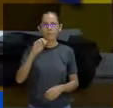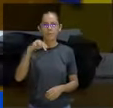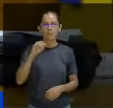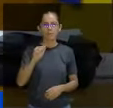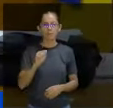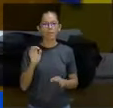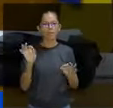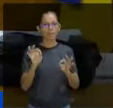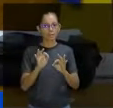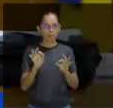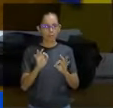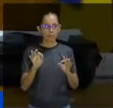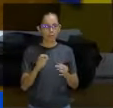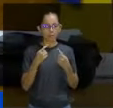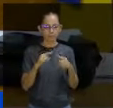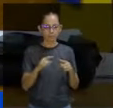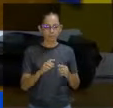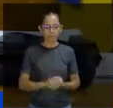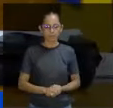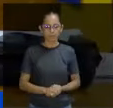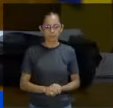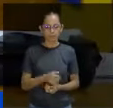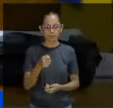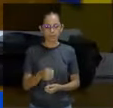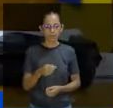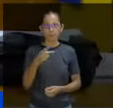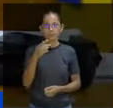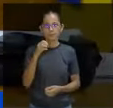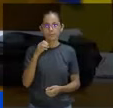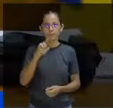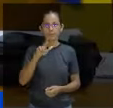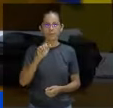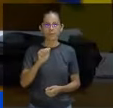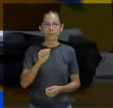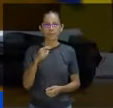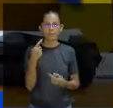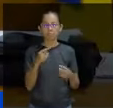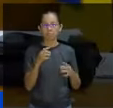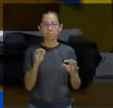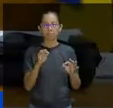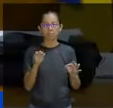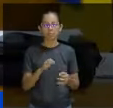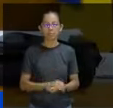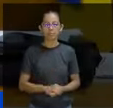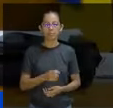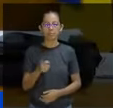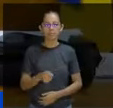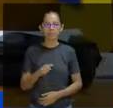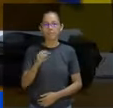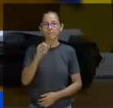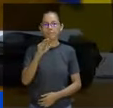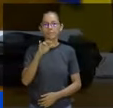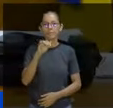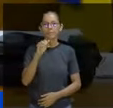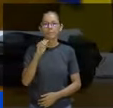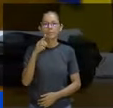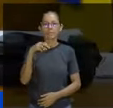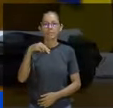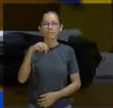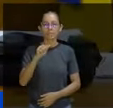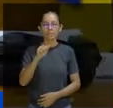Tina Souza? Nenhuma, excelência. Juíza Paola Santos? Também não, presidente. Foco no desembargador João Lage. Juíza Ariadne